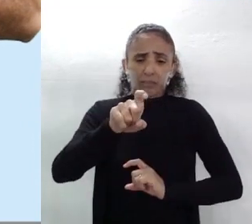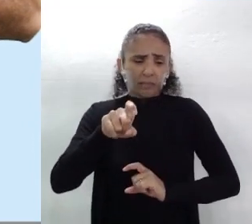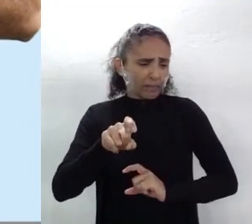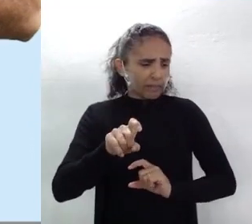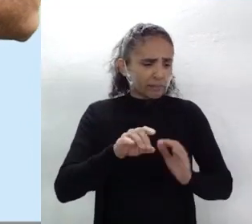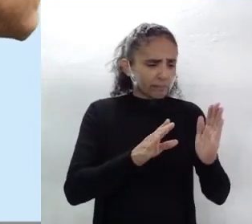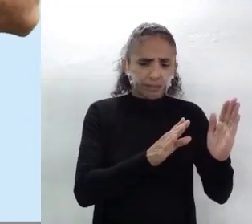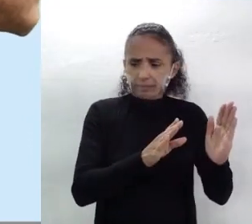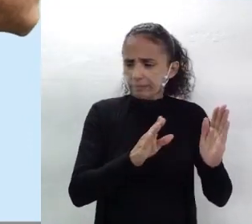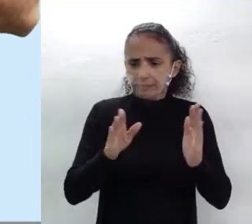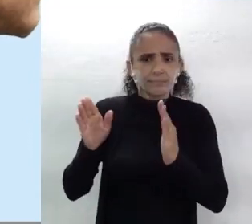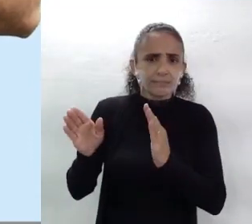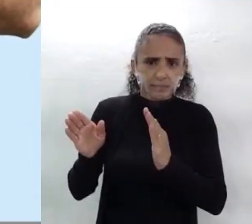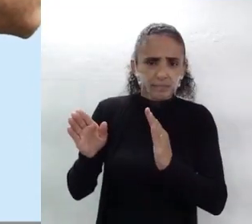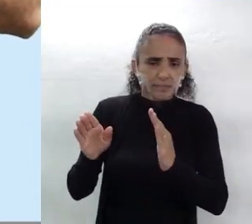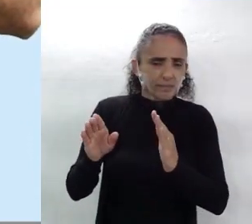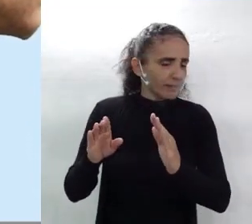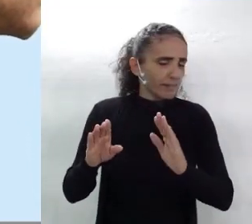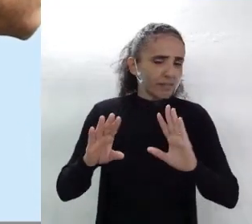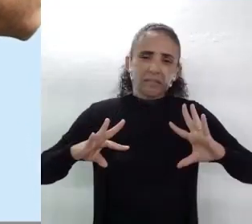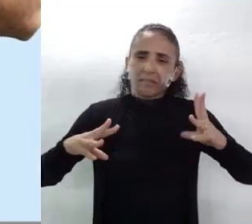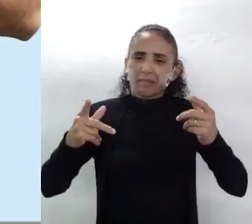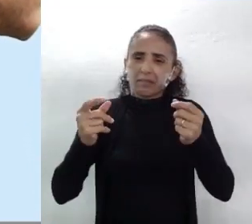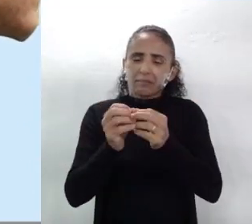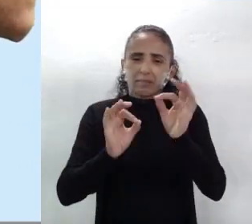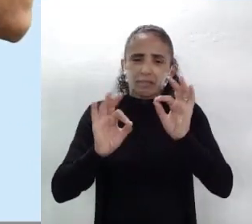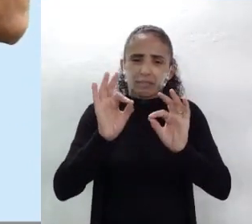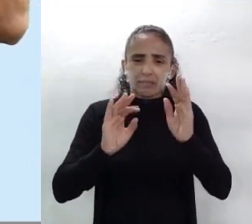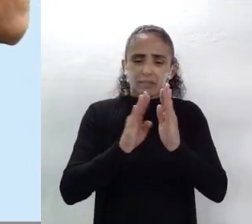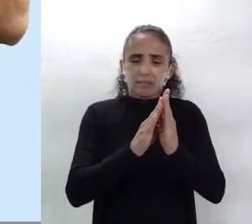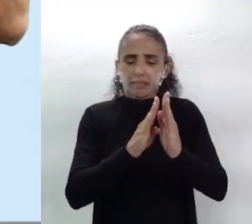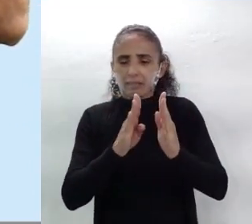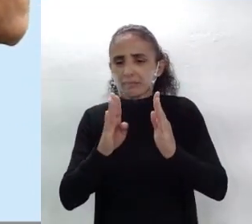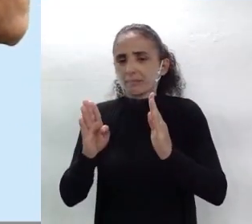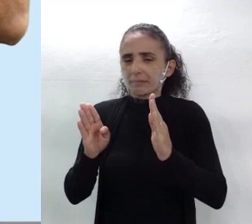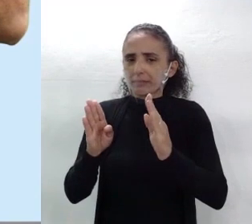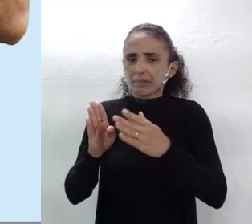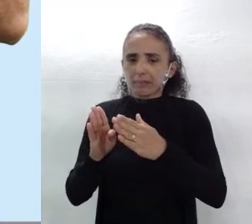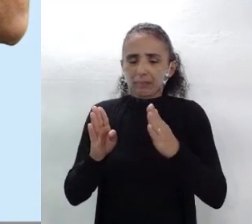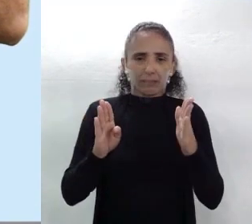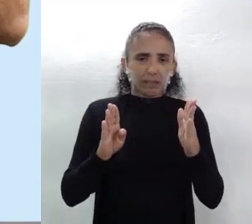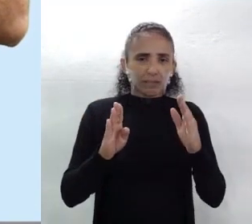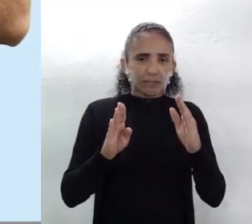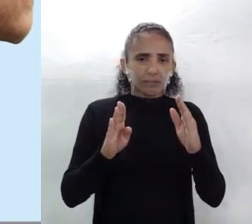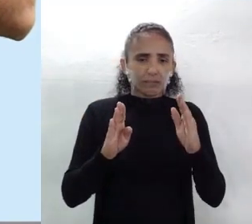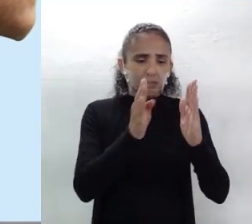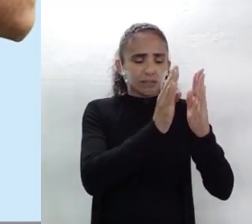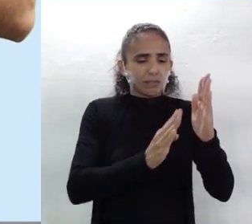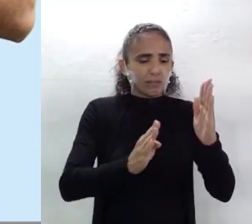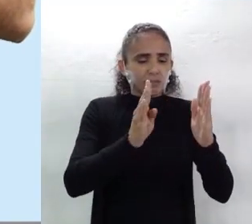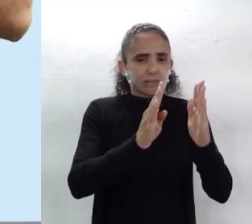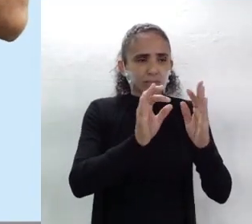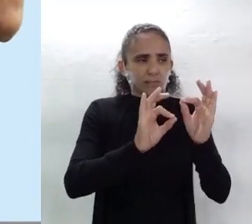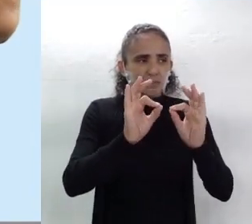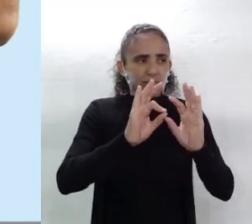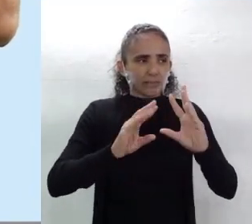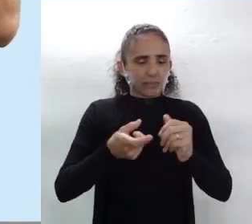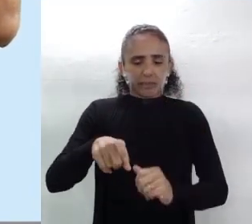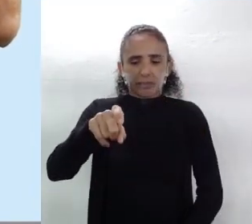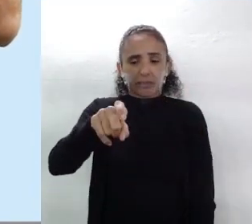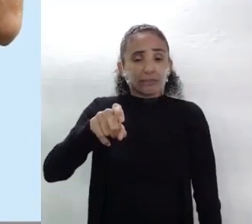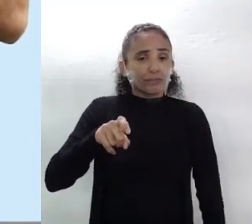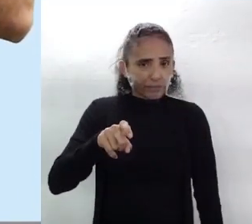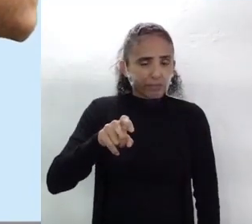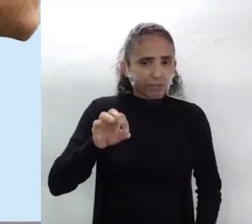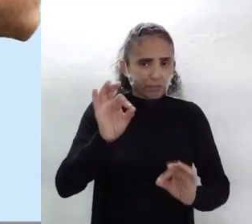da igualdade. Geralmente, a gente coloca no lado esquerdo da igualdade. Beleza? Então, ó, a gente coloca x no lado